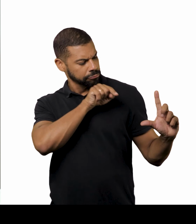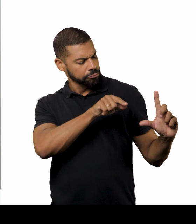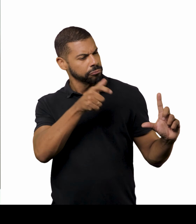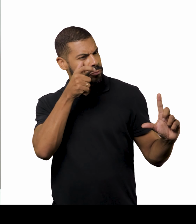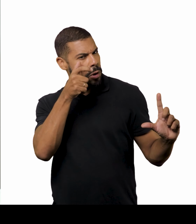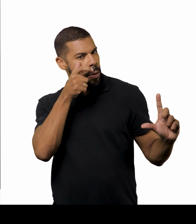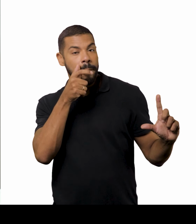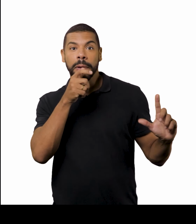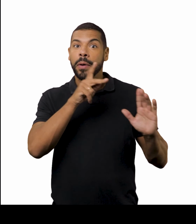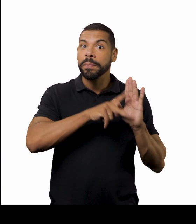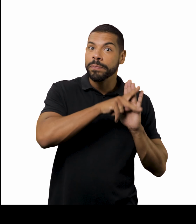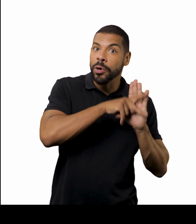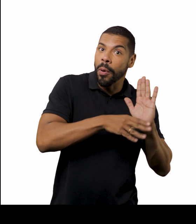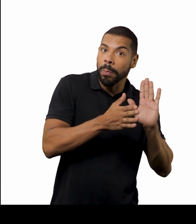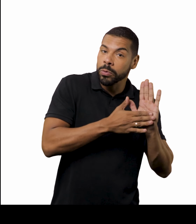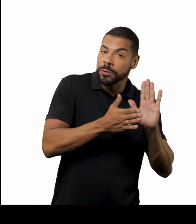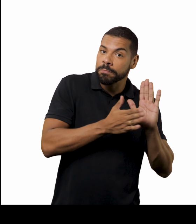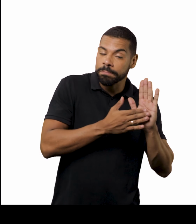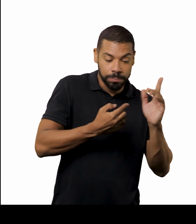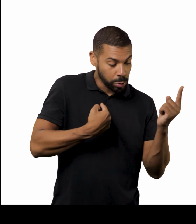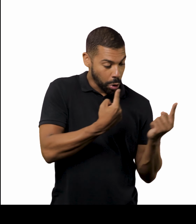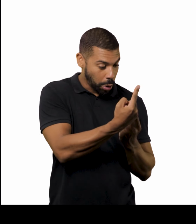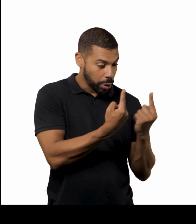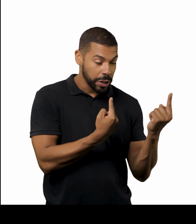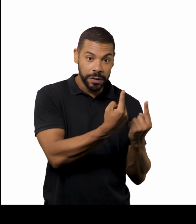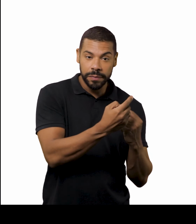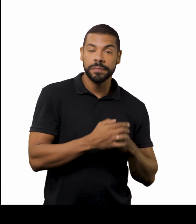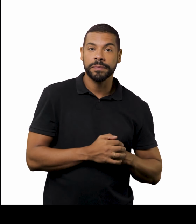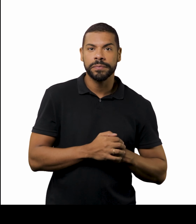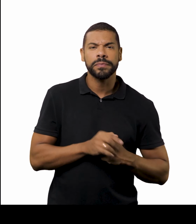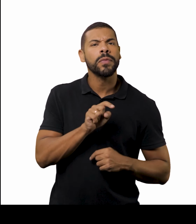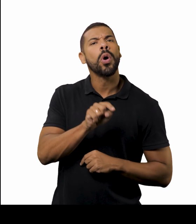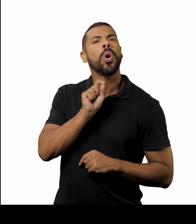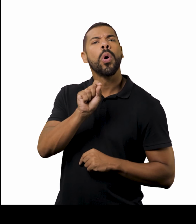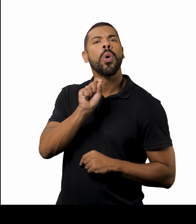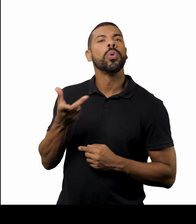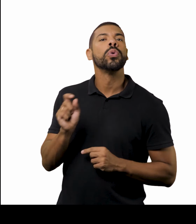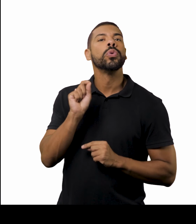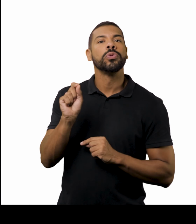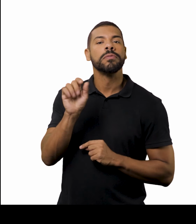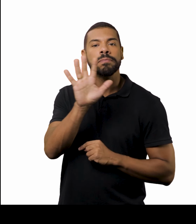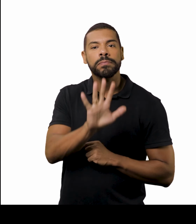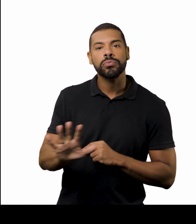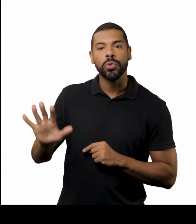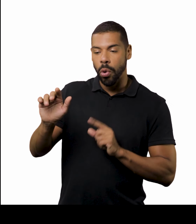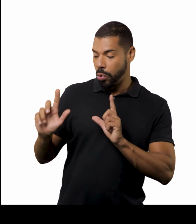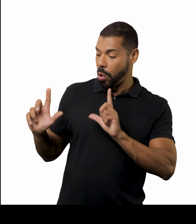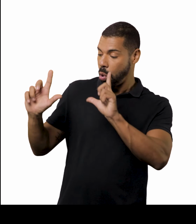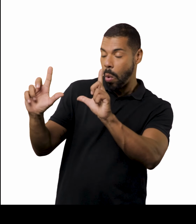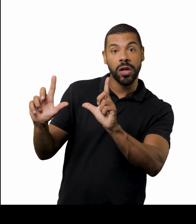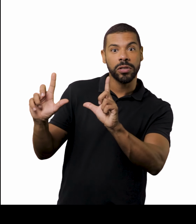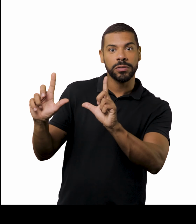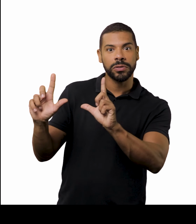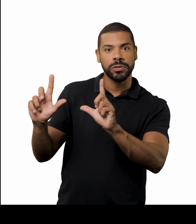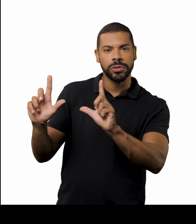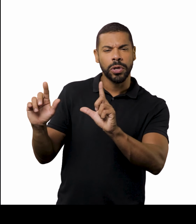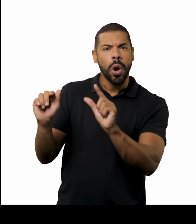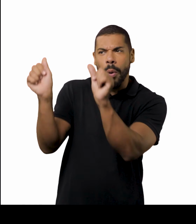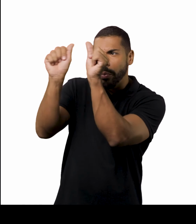com o Edgar e propus foi literalmente pegar a obra do Edgar 2D sobre a superfície plana de um quadro e transformá-la